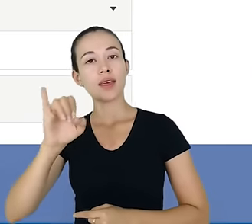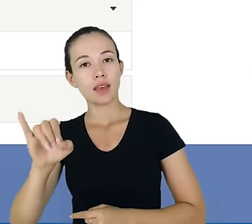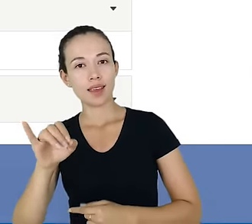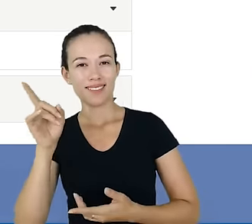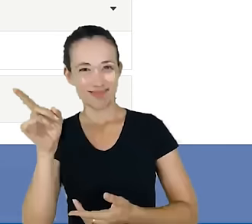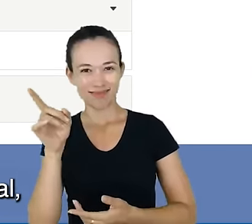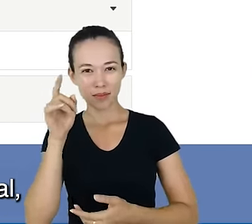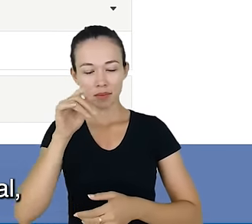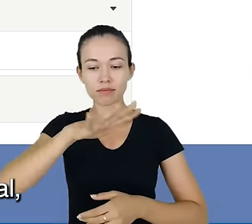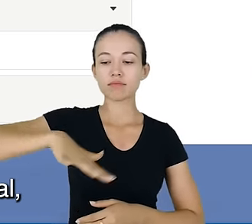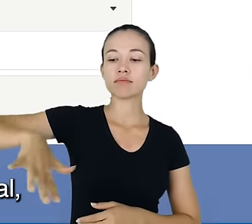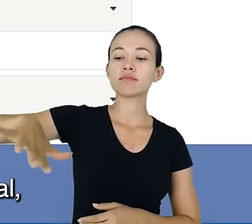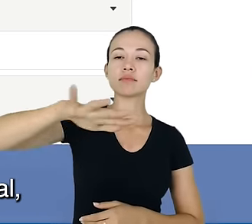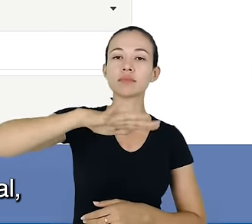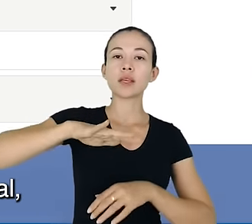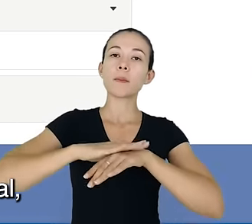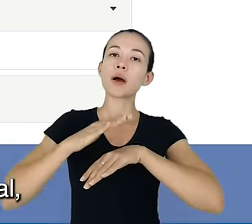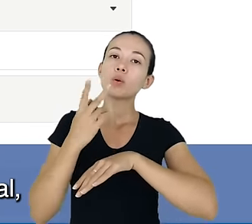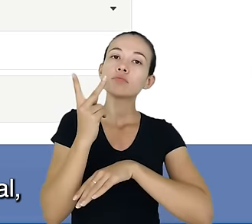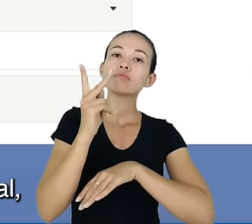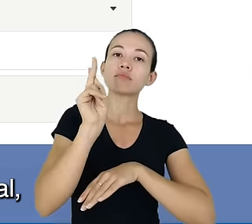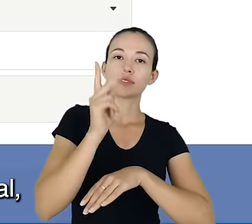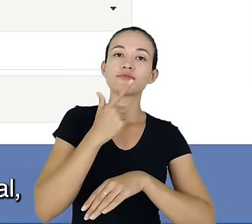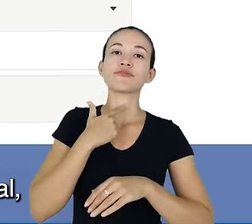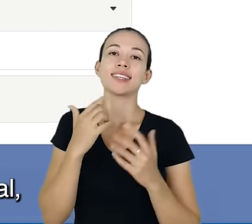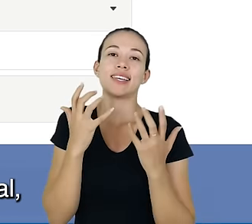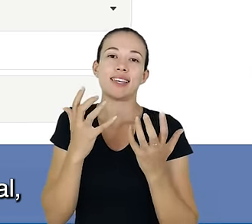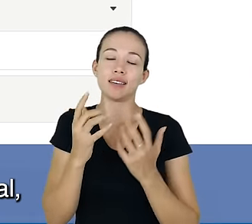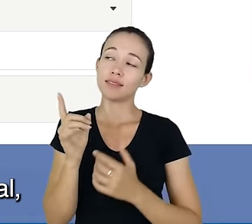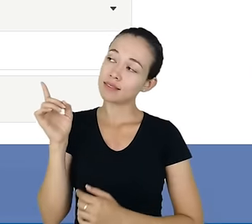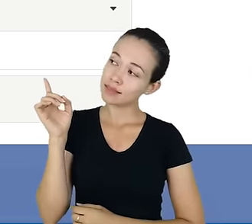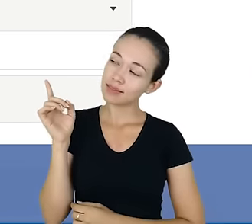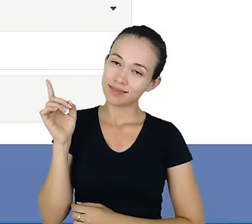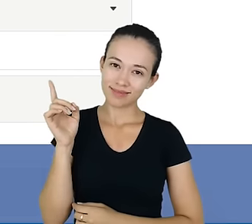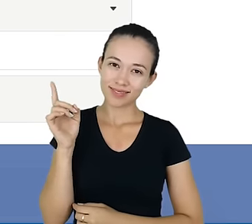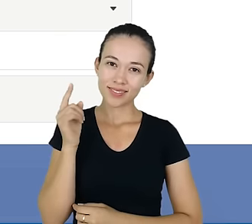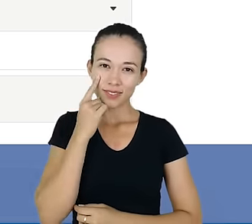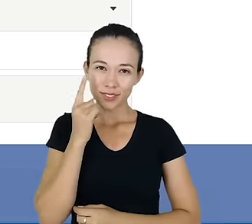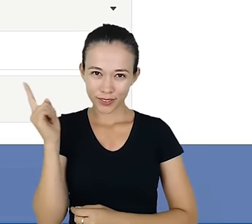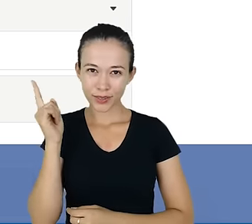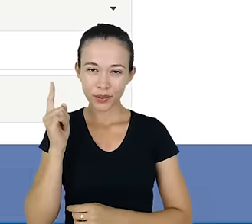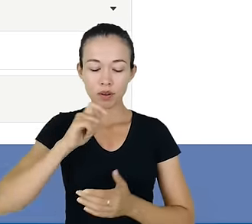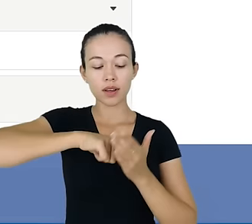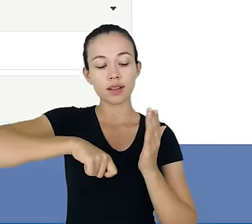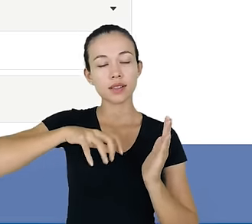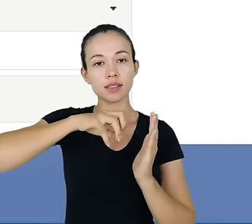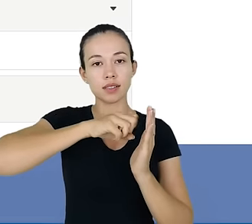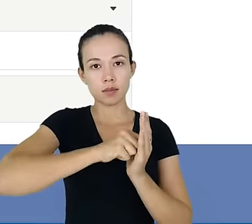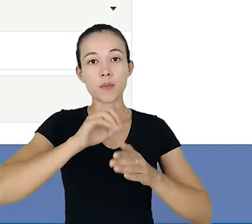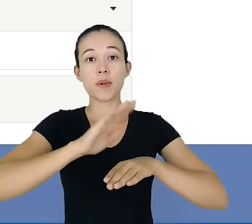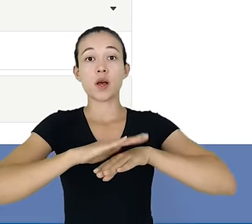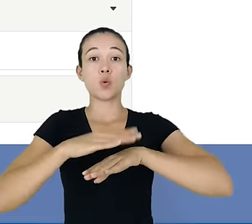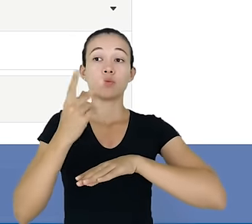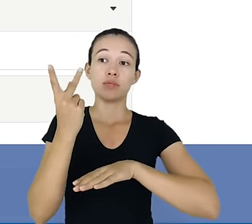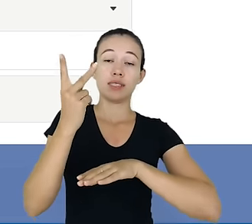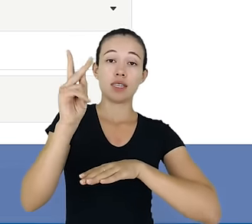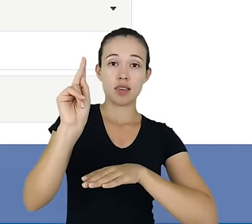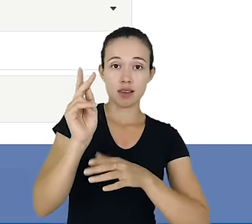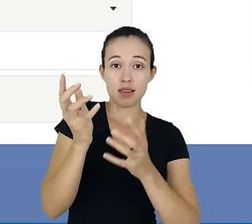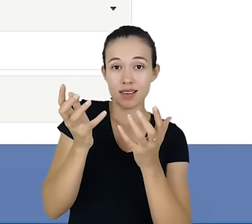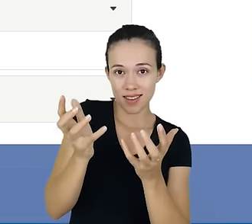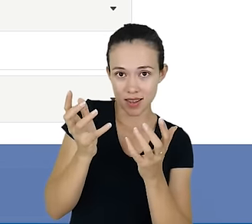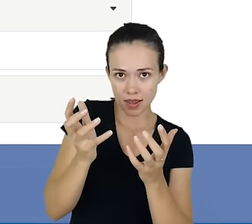voluntário e a gente recebendo isso aqui já tá há um tempo tá pessoal essa parte de credenciamento voluntário do mei indiretamente